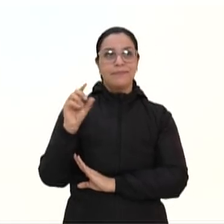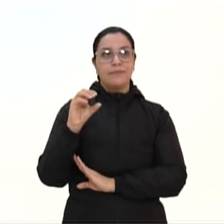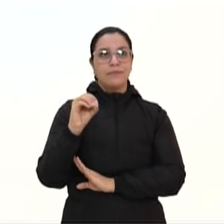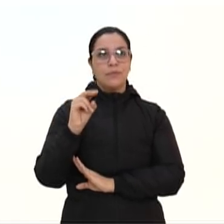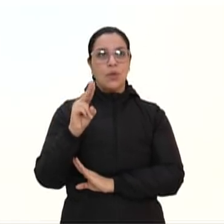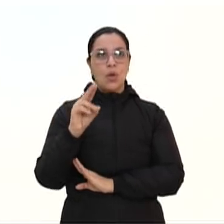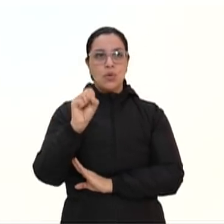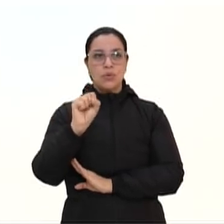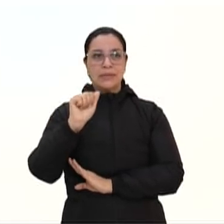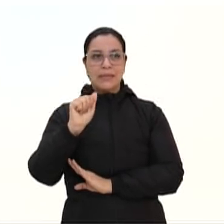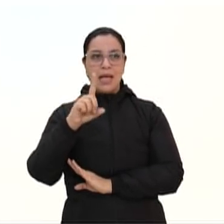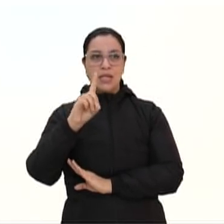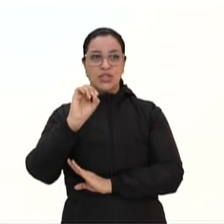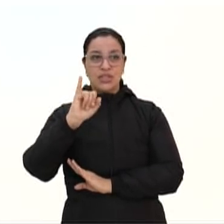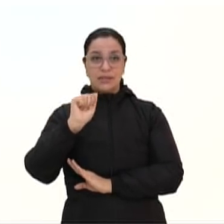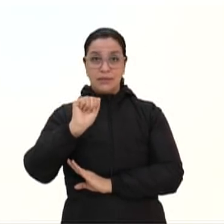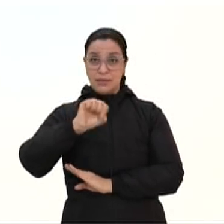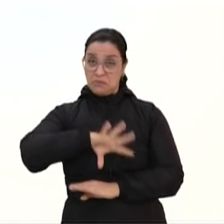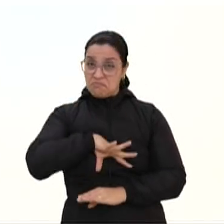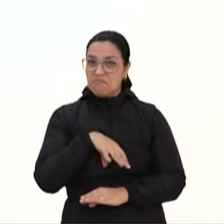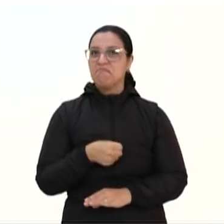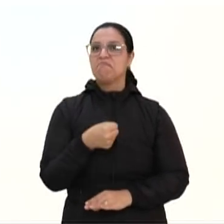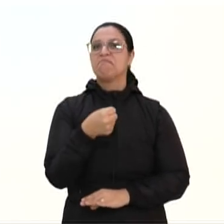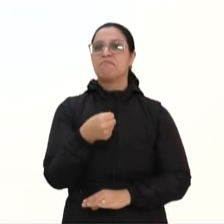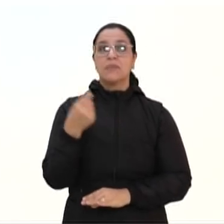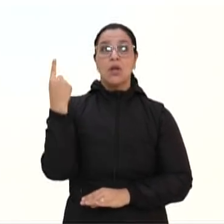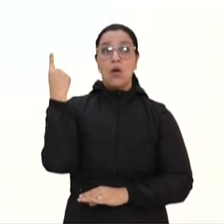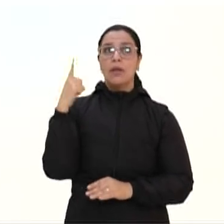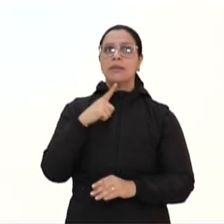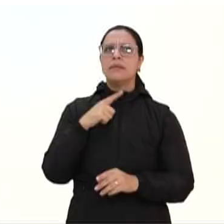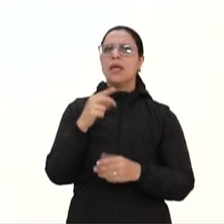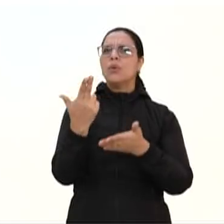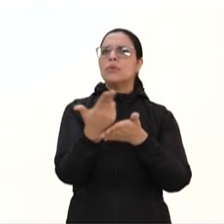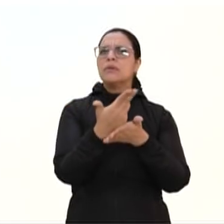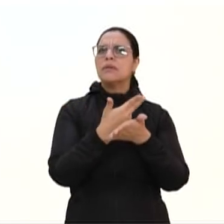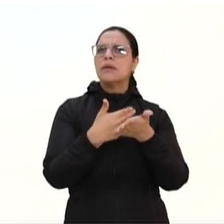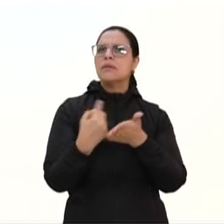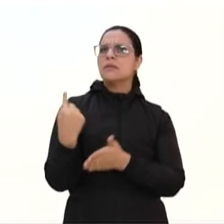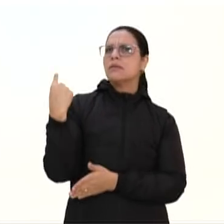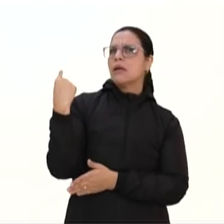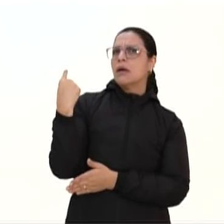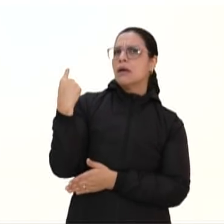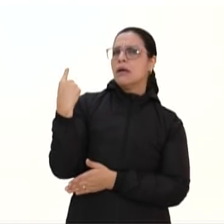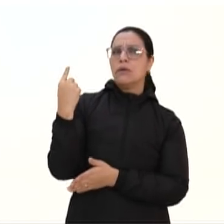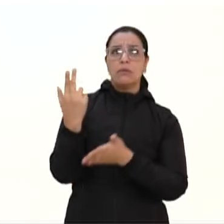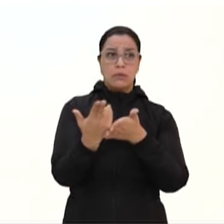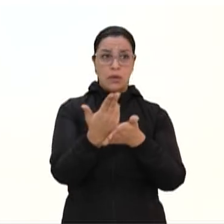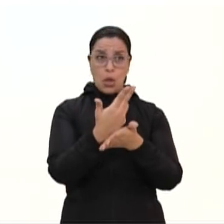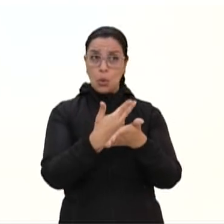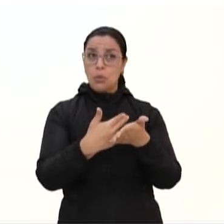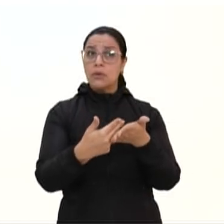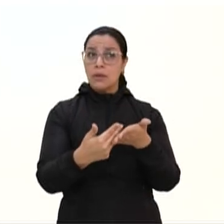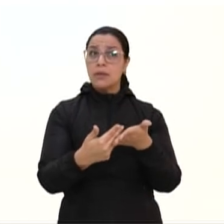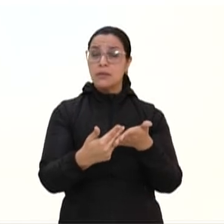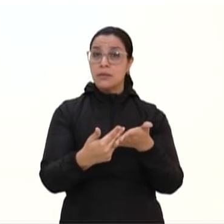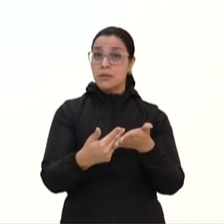que fala sobre ousadia. E aqui nós temos uma imagem, né? Um desenho